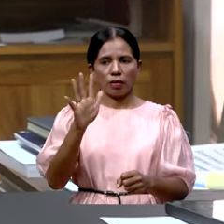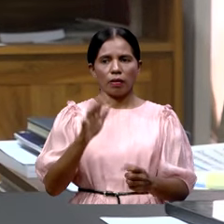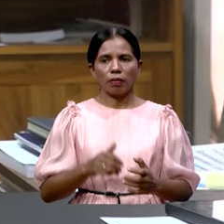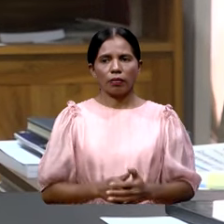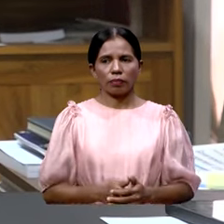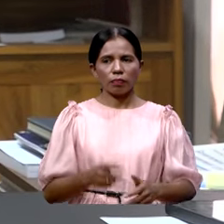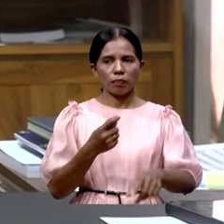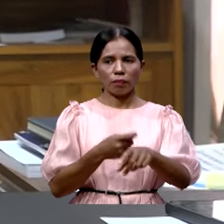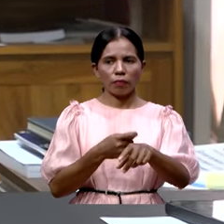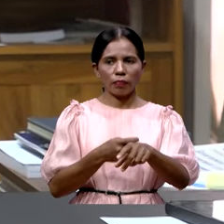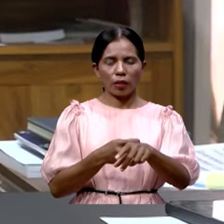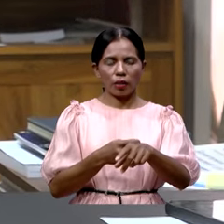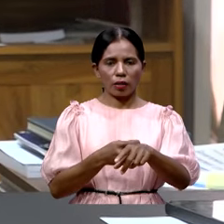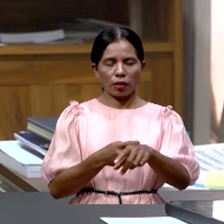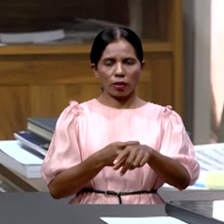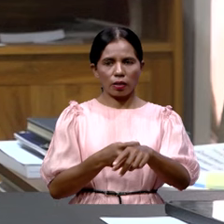tempo né ligo na ba